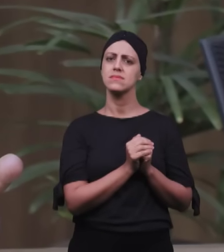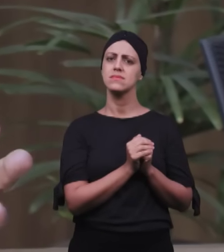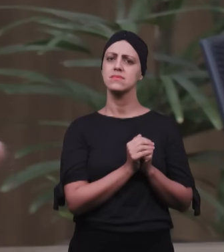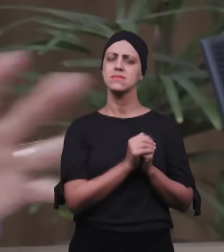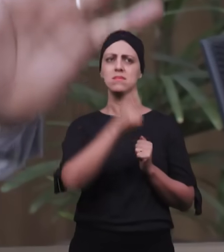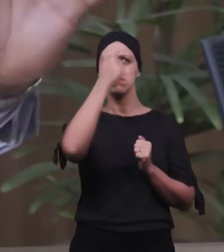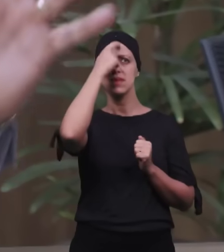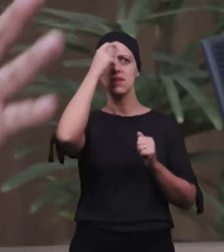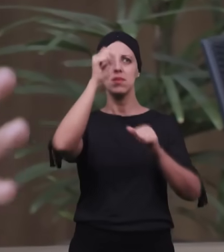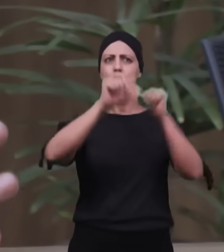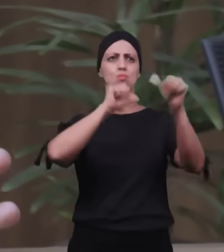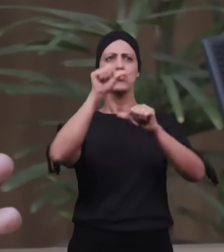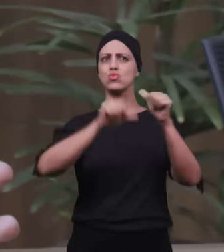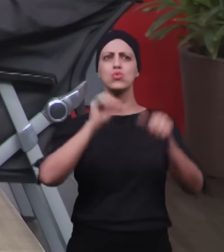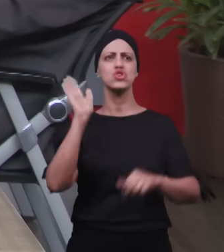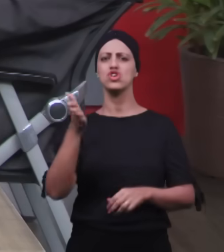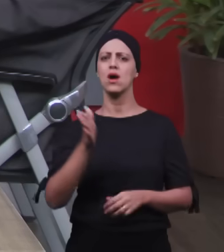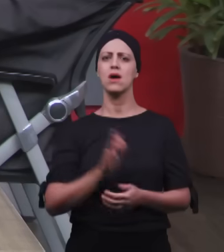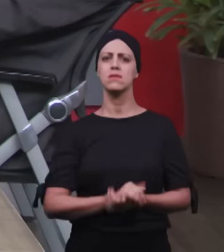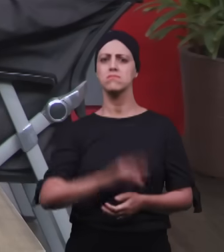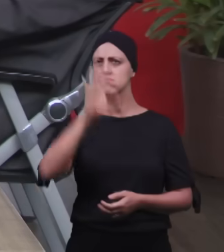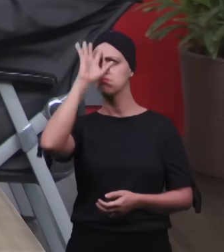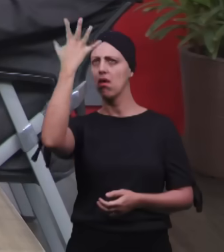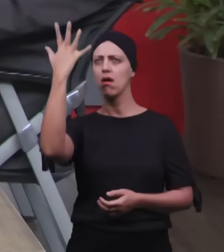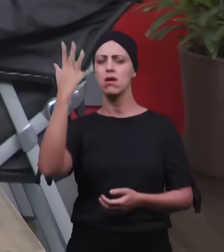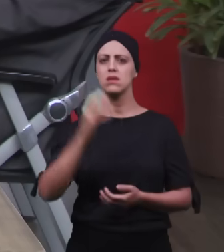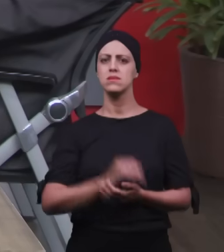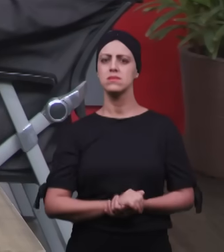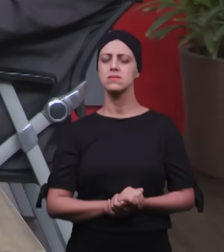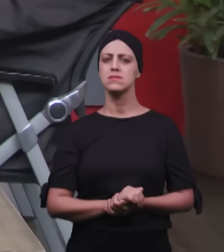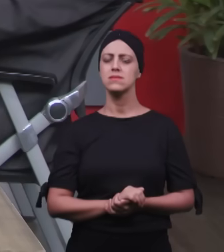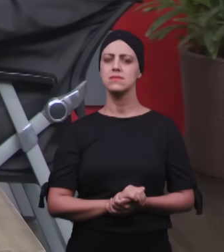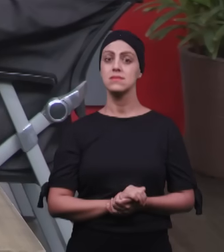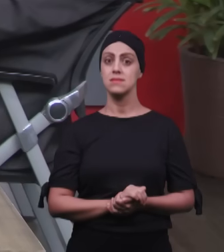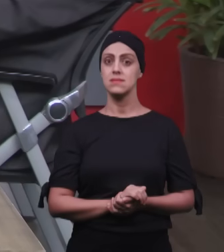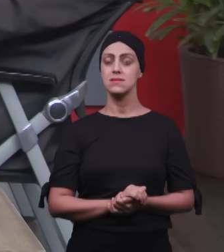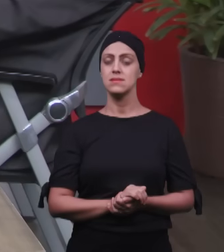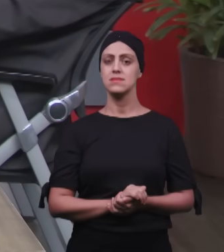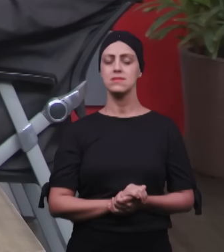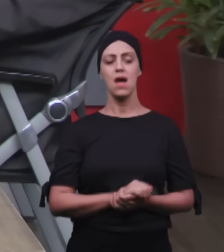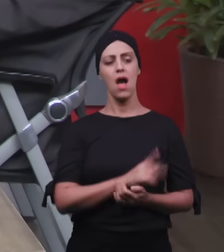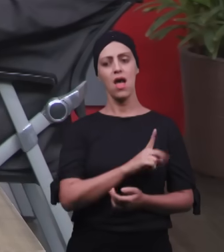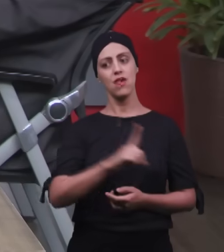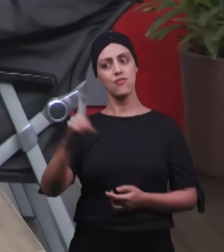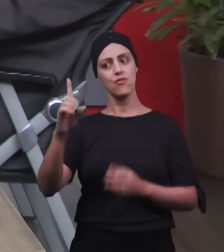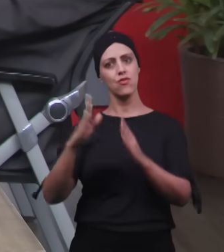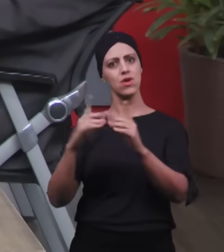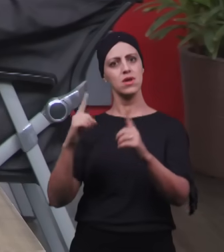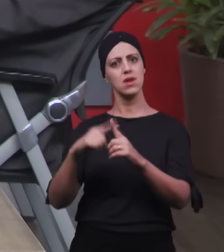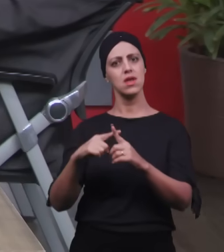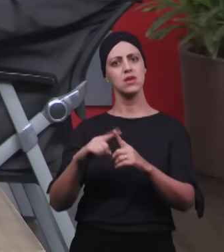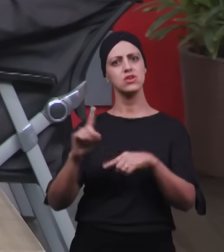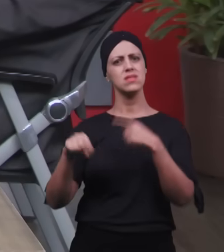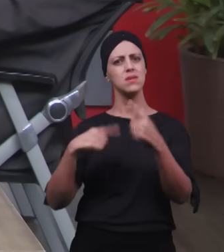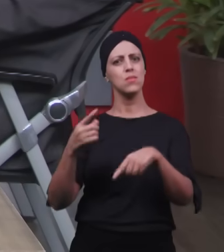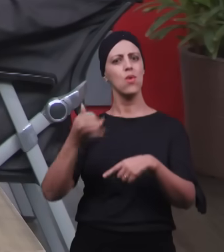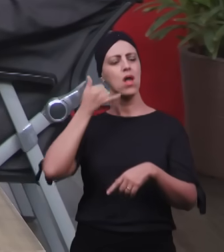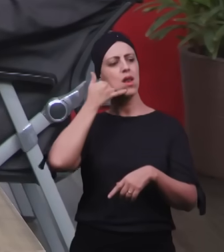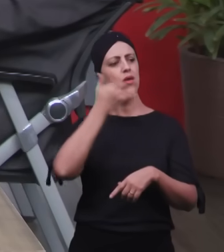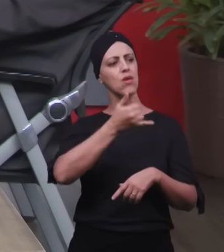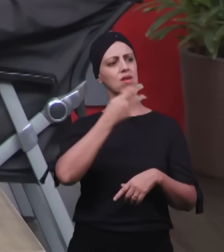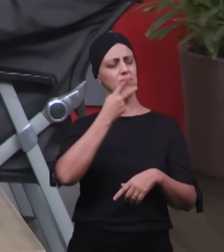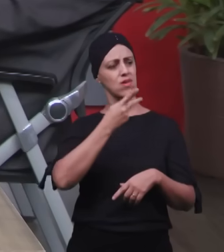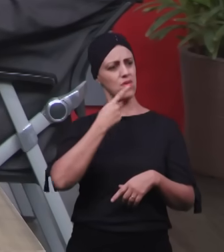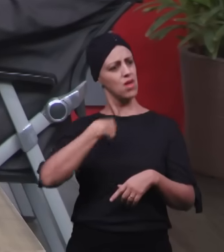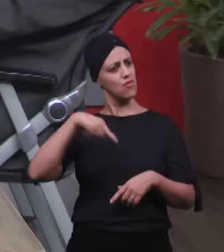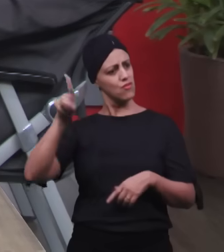já mudei os meus pensamentos ou a igreja ela foi à igreja bem interessante que ela ligou depois eu disse assim você foi foi assistida